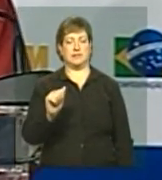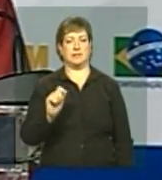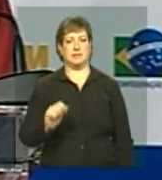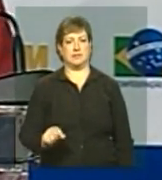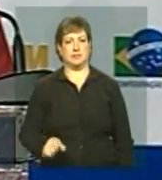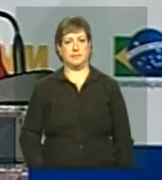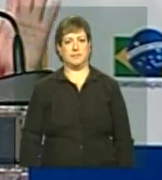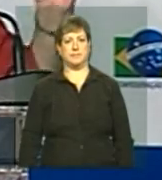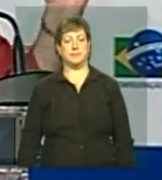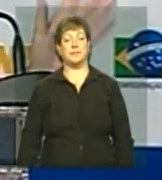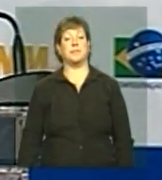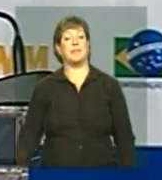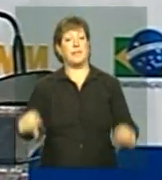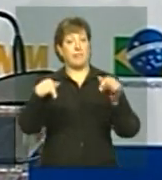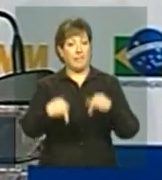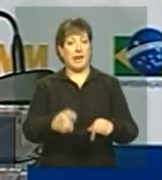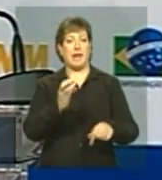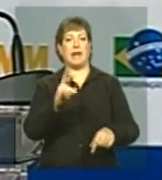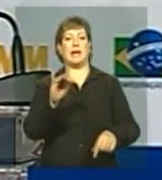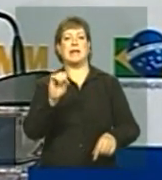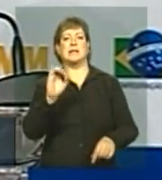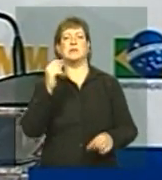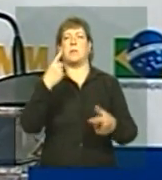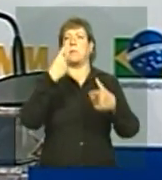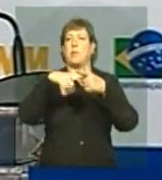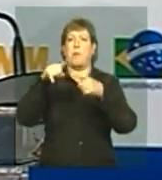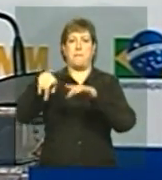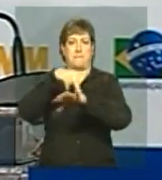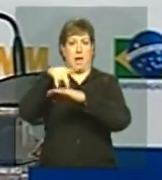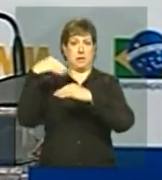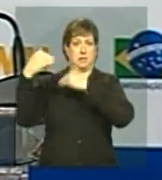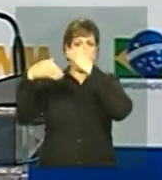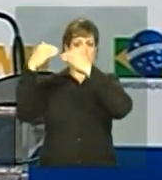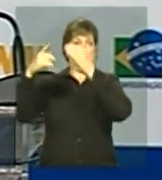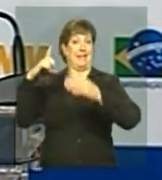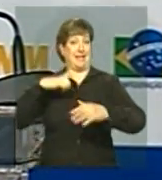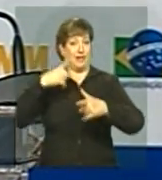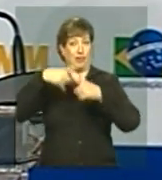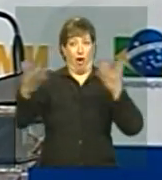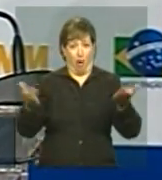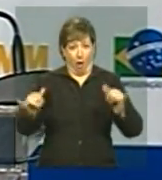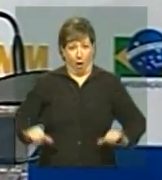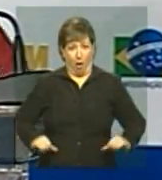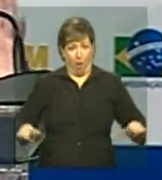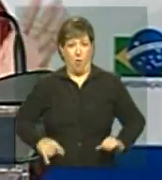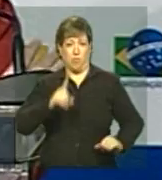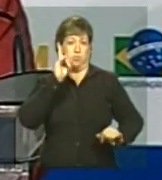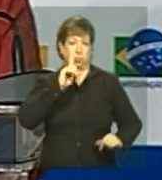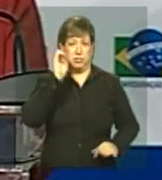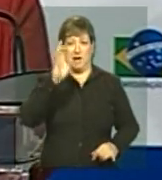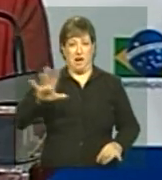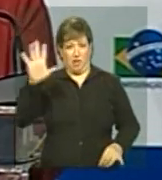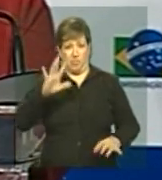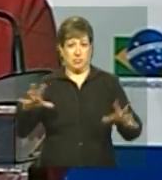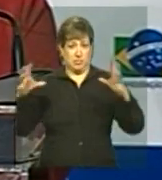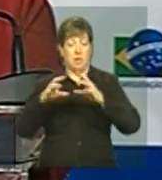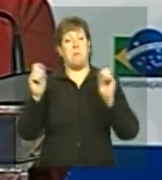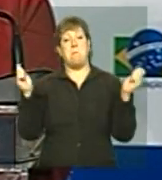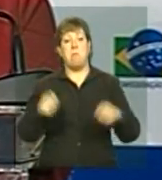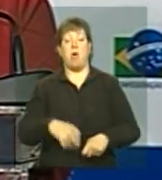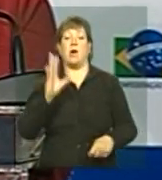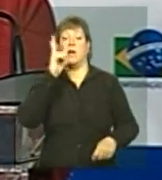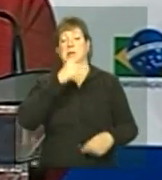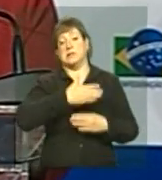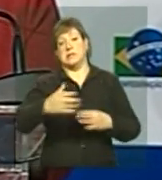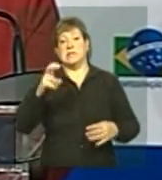um nível de receita. Essa crise que os países desenvolvidos estão passando pode levar uns 5, 6,